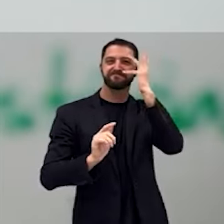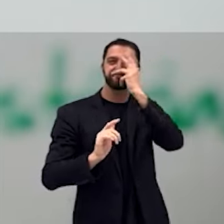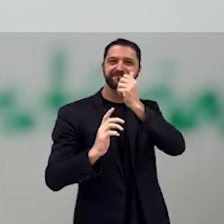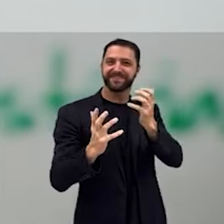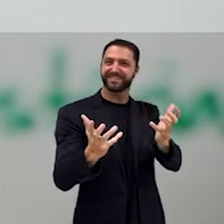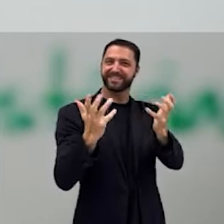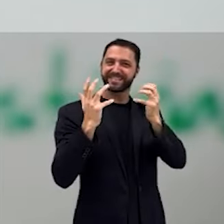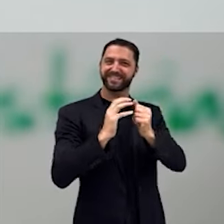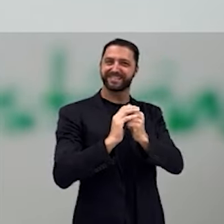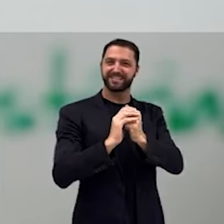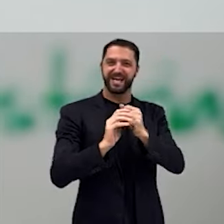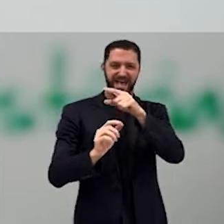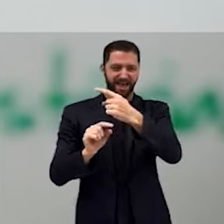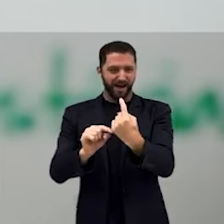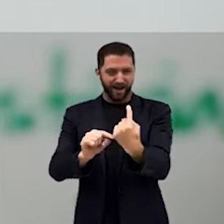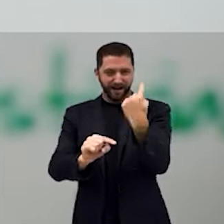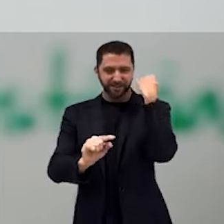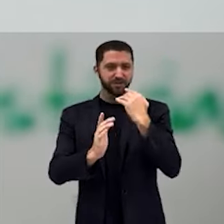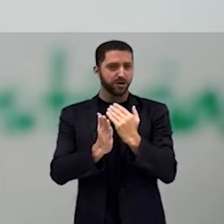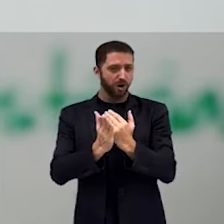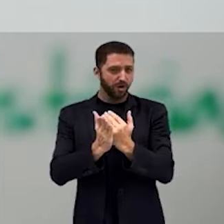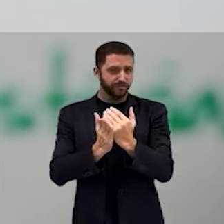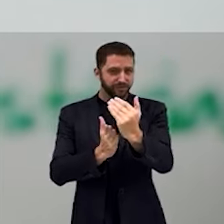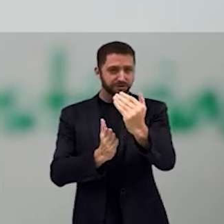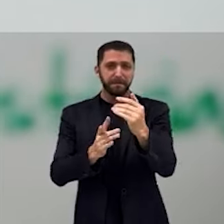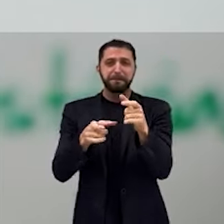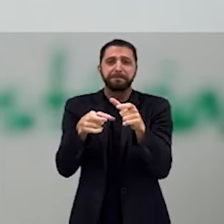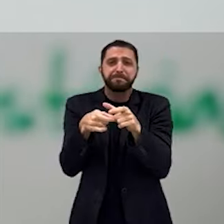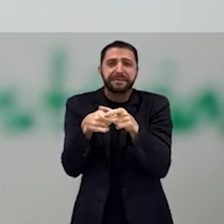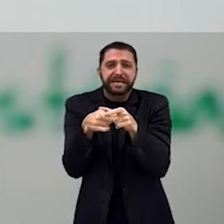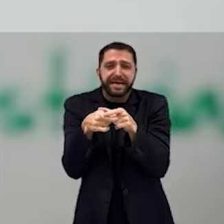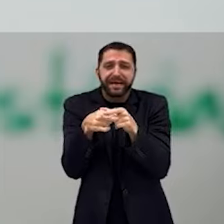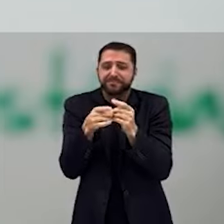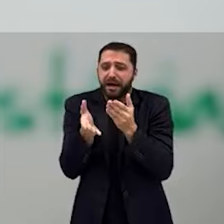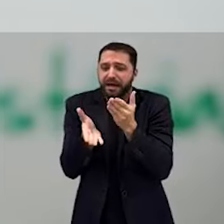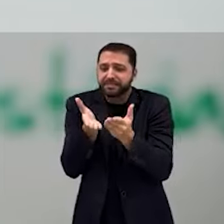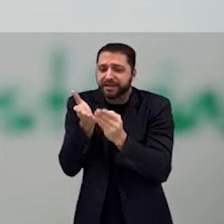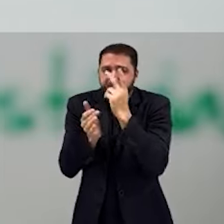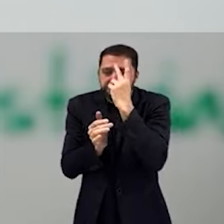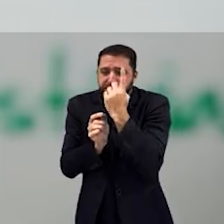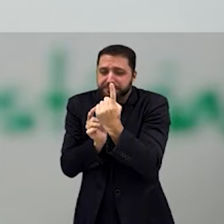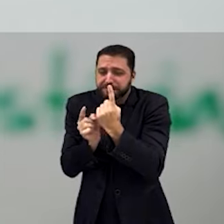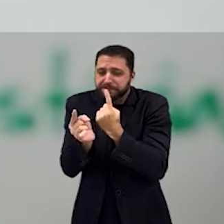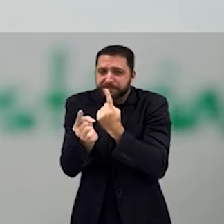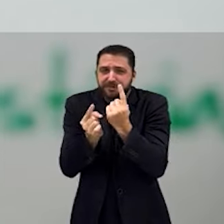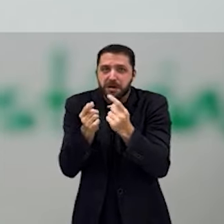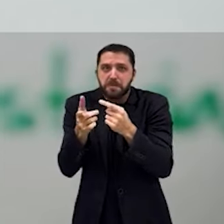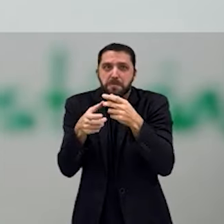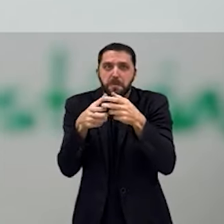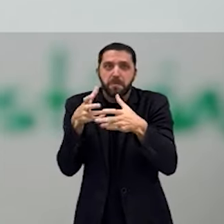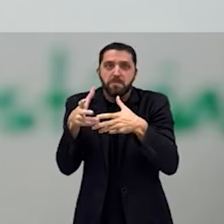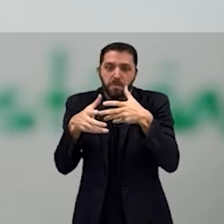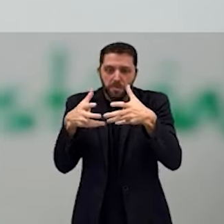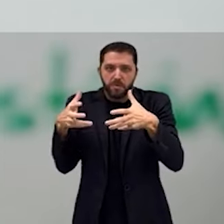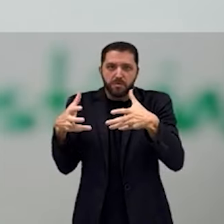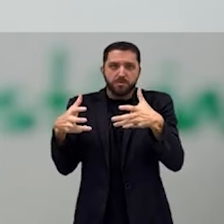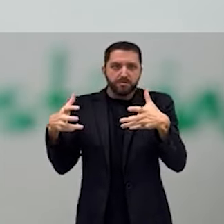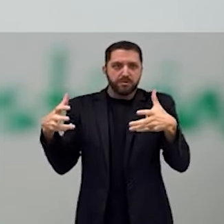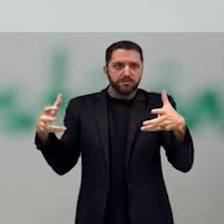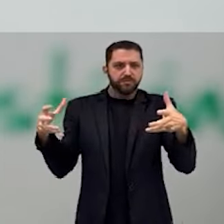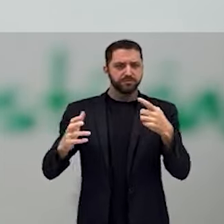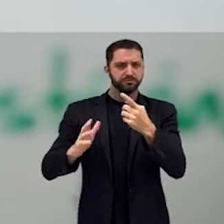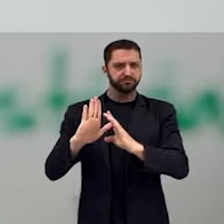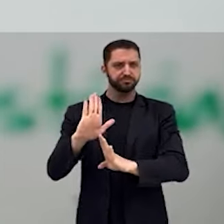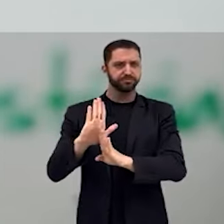realidade. Ela começou com uma pequena clínica, num pequeno espaço, mas seu espírito